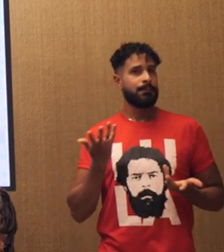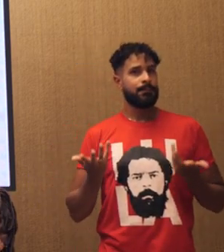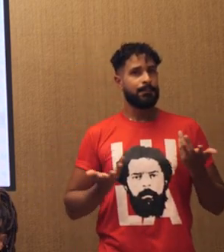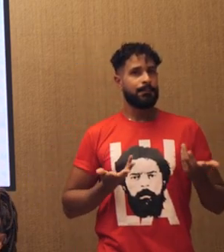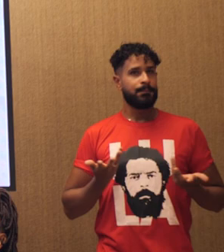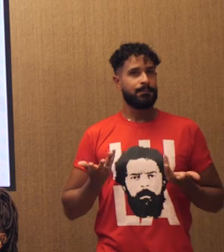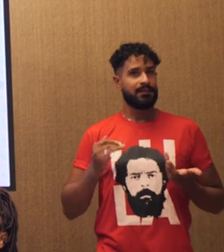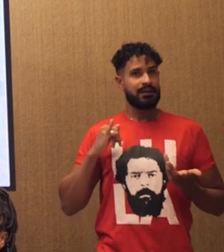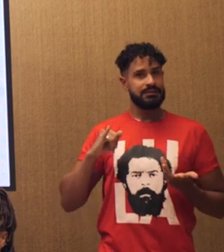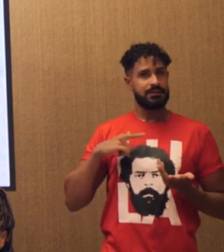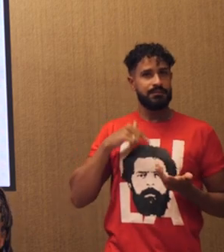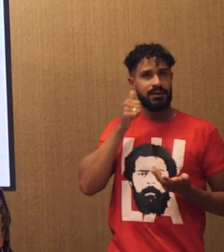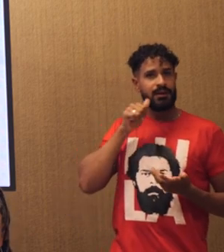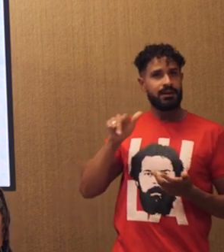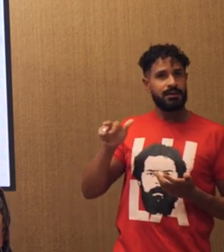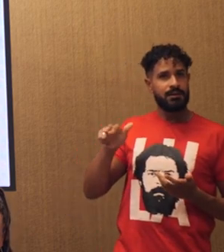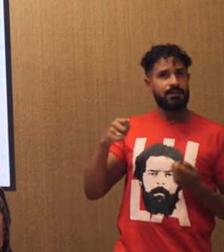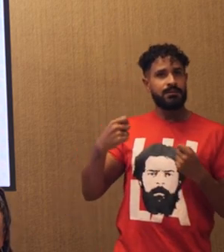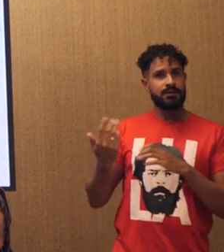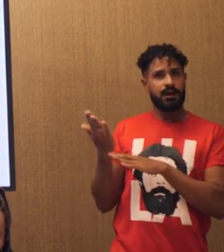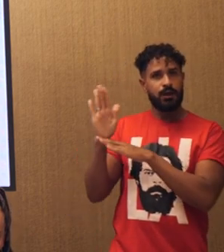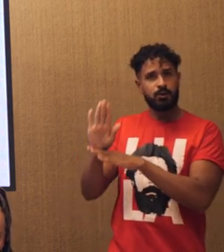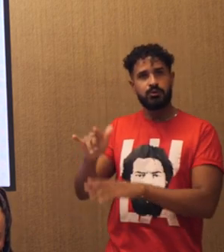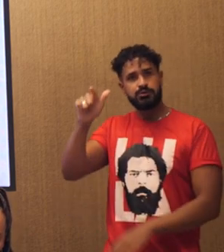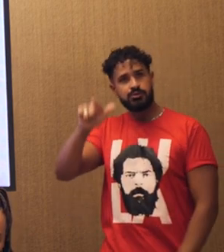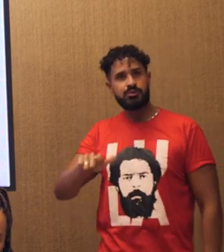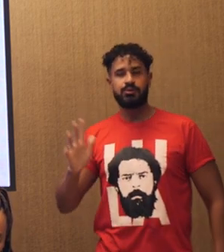Se minha irmã precisar de ajuda novamente?